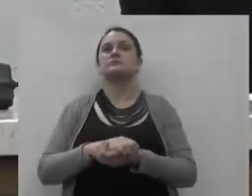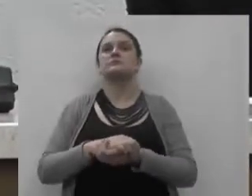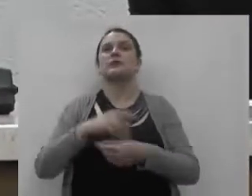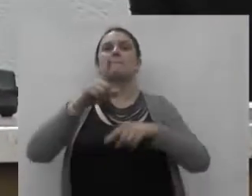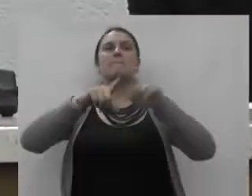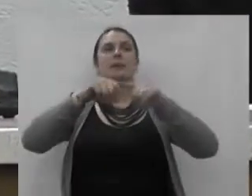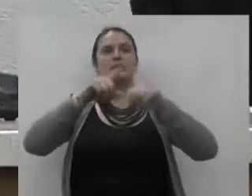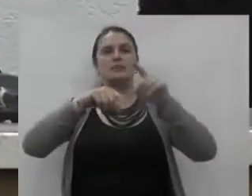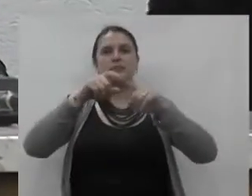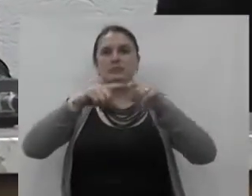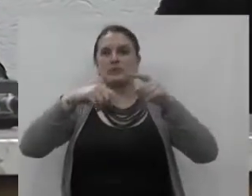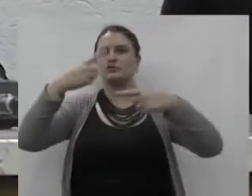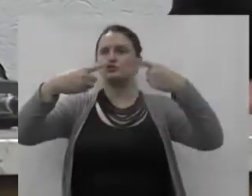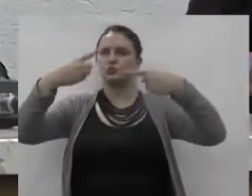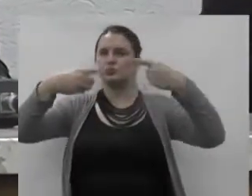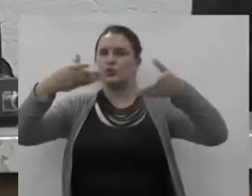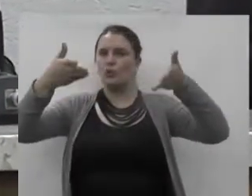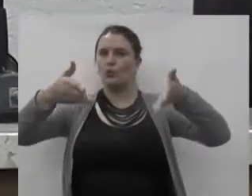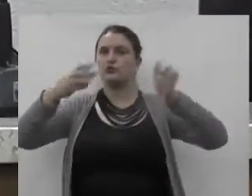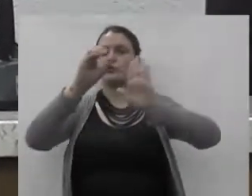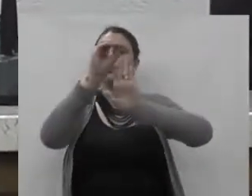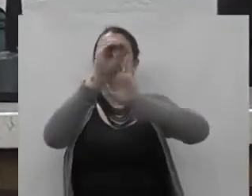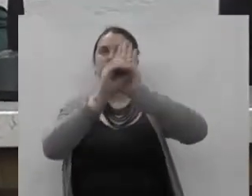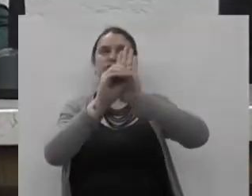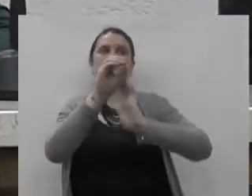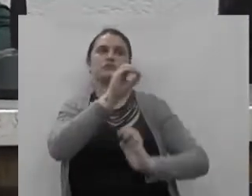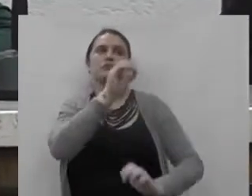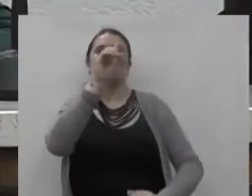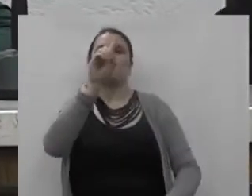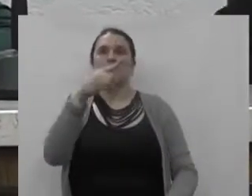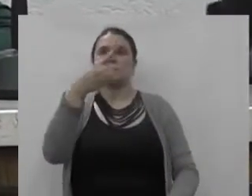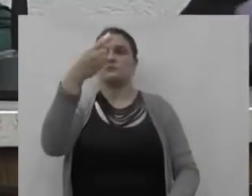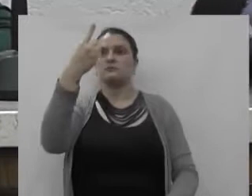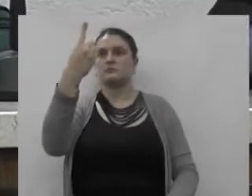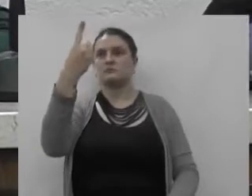Matéria da ordem do dia. Ofício de número